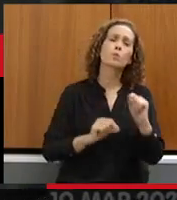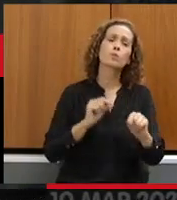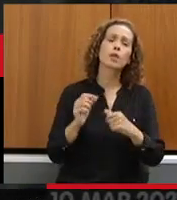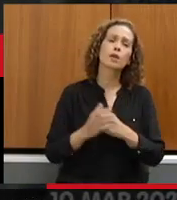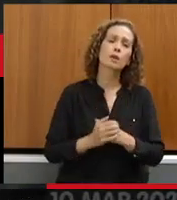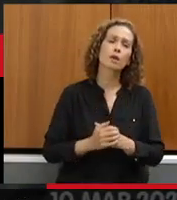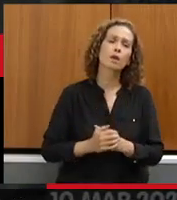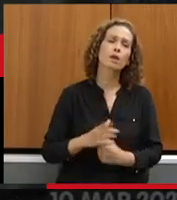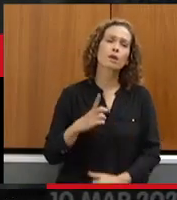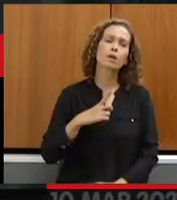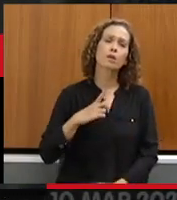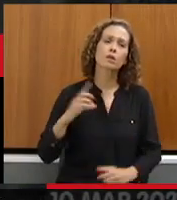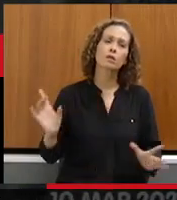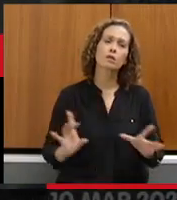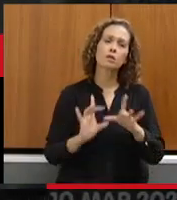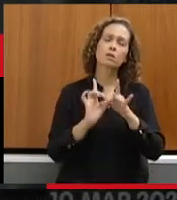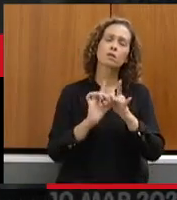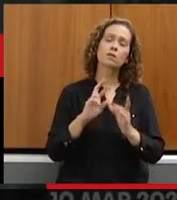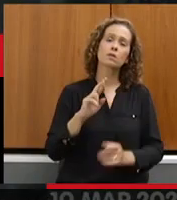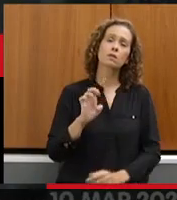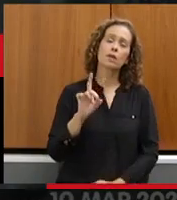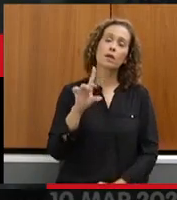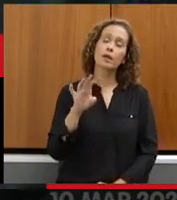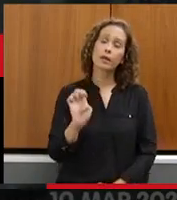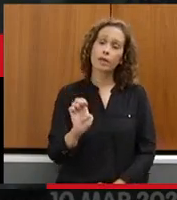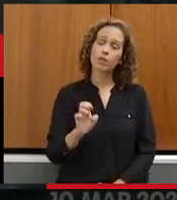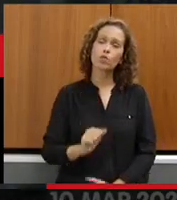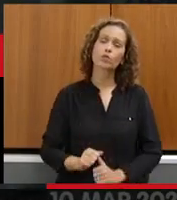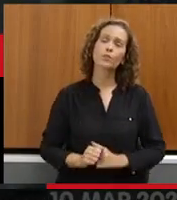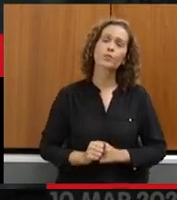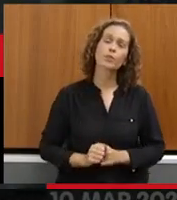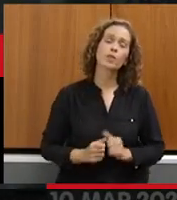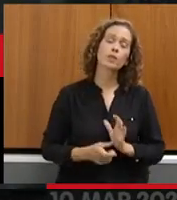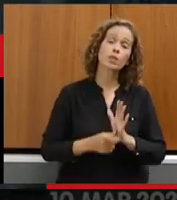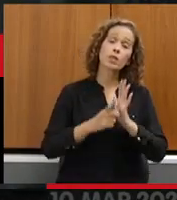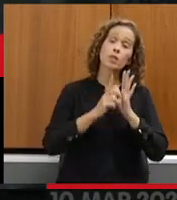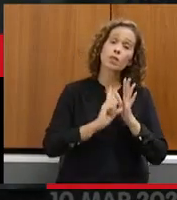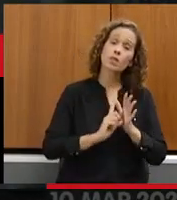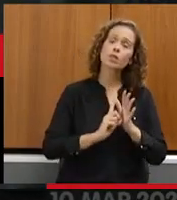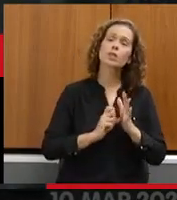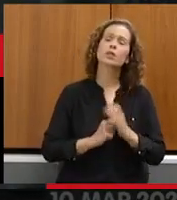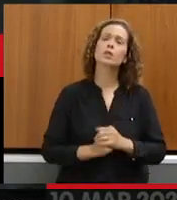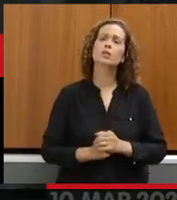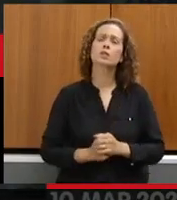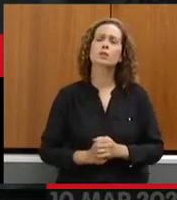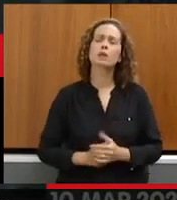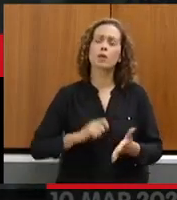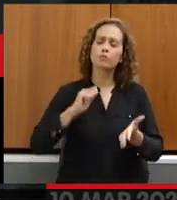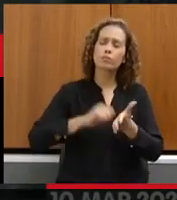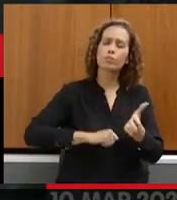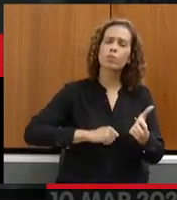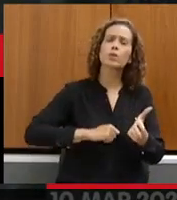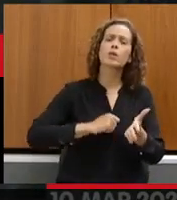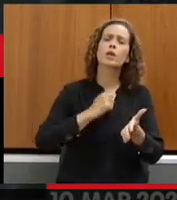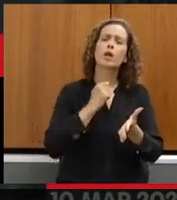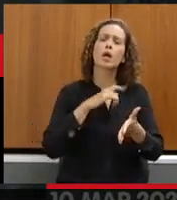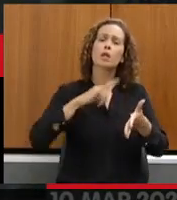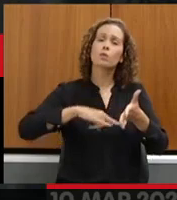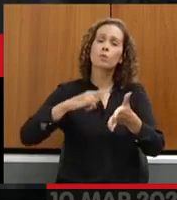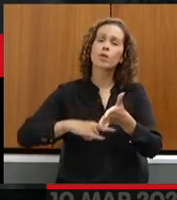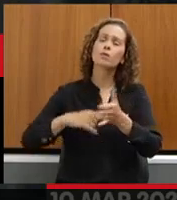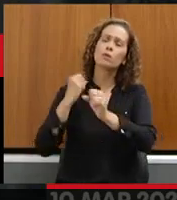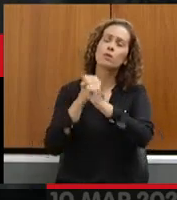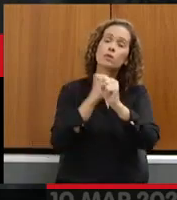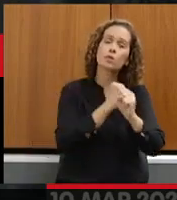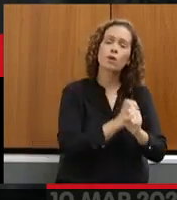rede mas isso hospitais todos eles têm antes mesmo do reinício das obras várias operações que nós